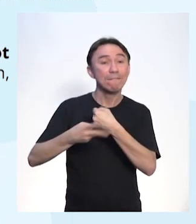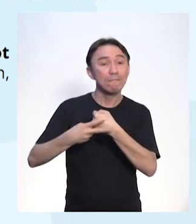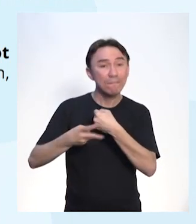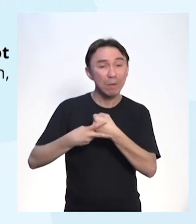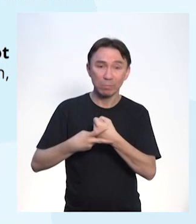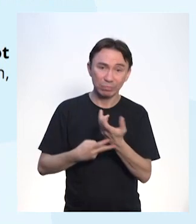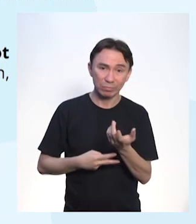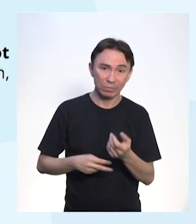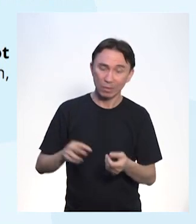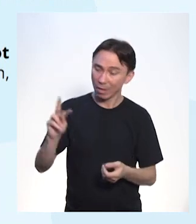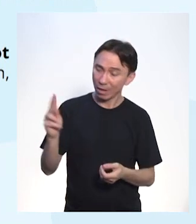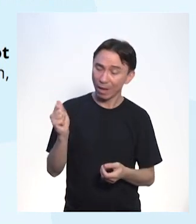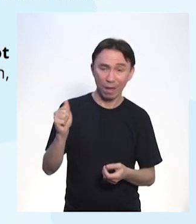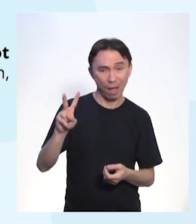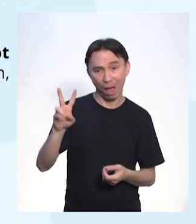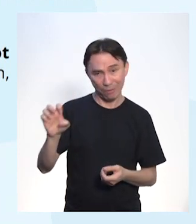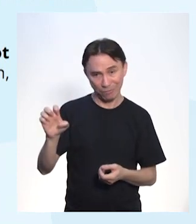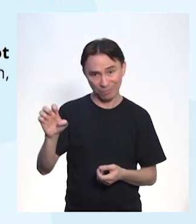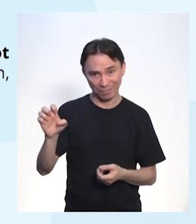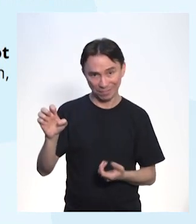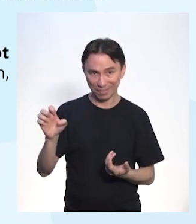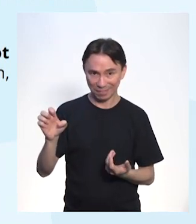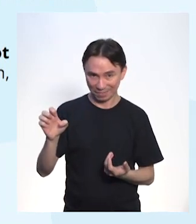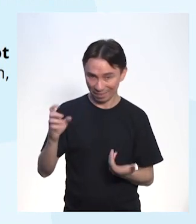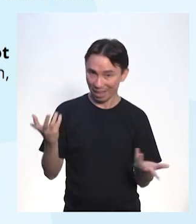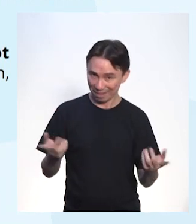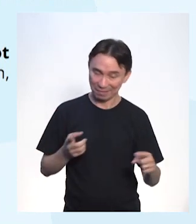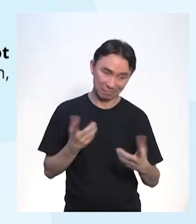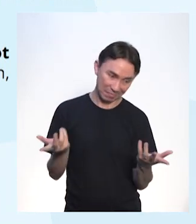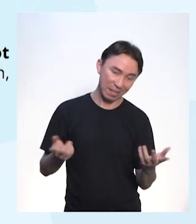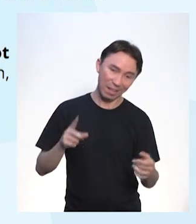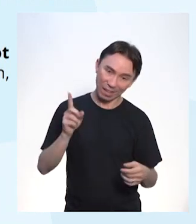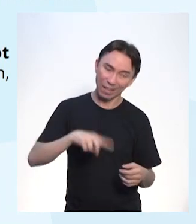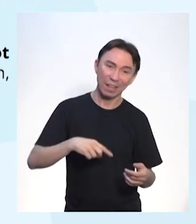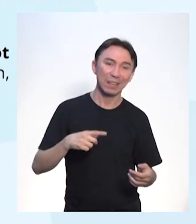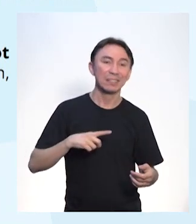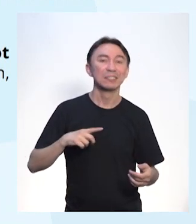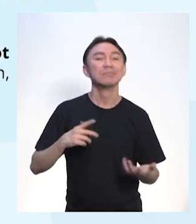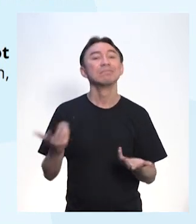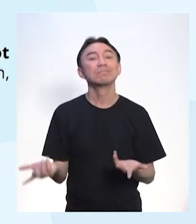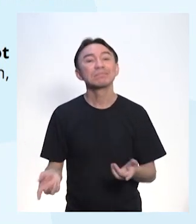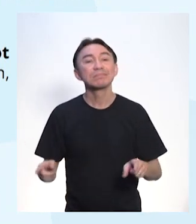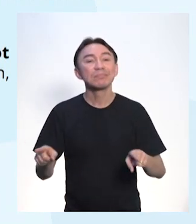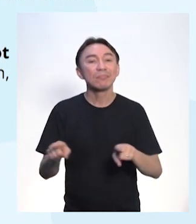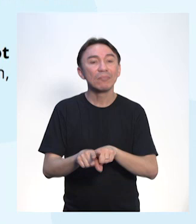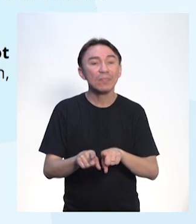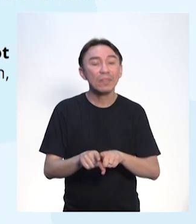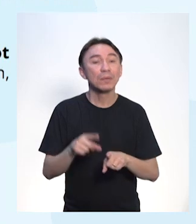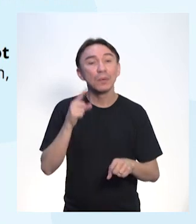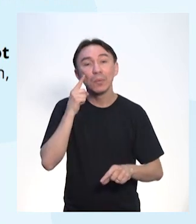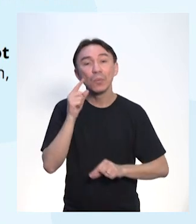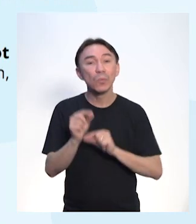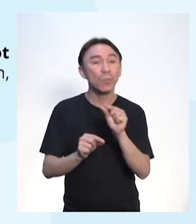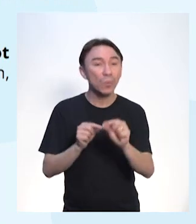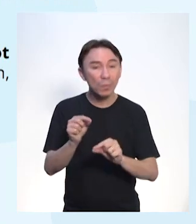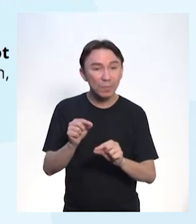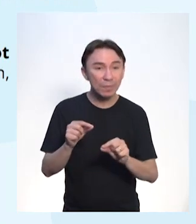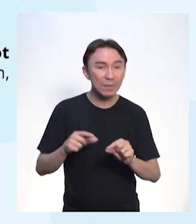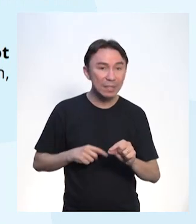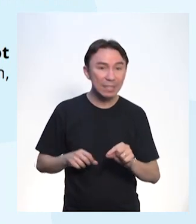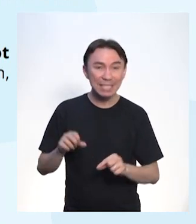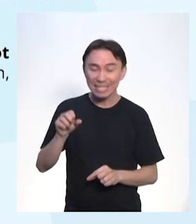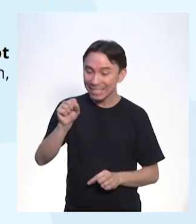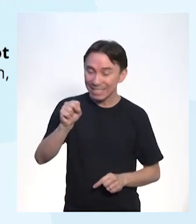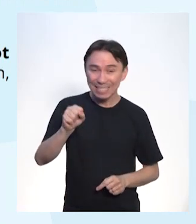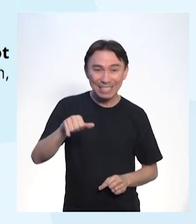have, né? Por quê? Aqui está no plural. Solar energy systems on building. Os